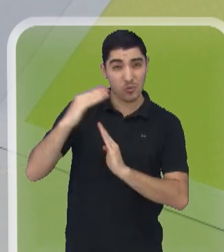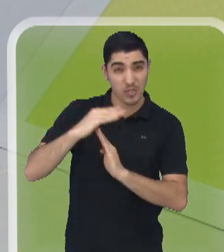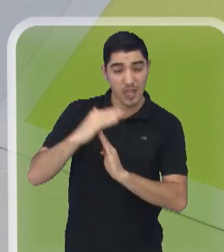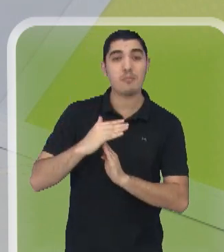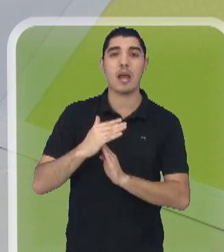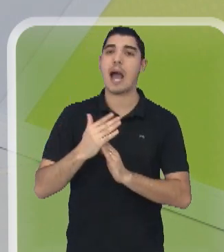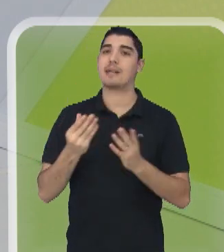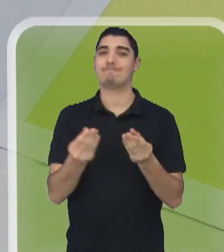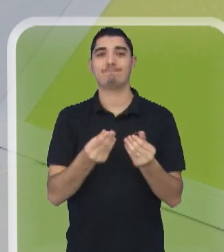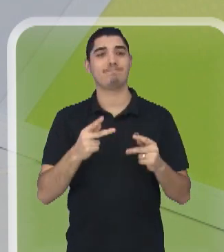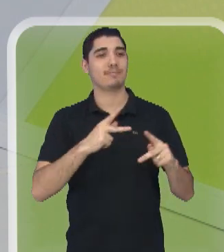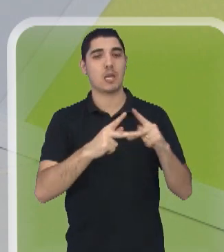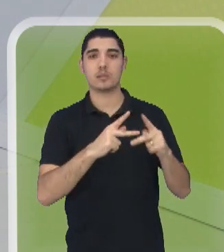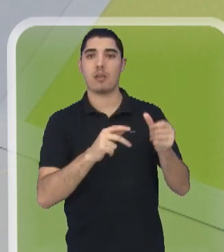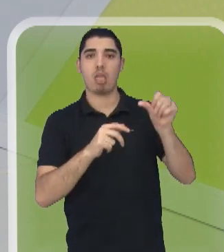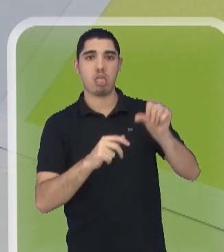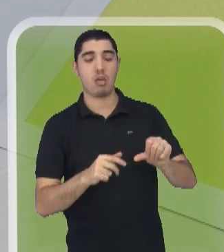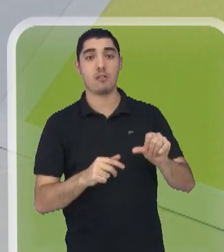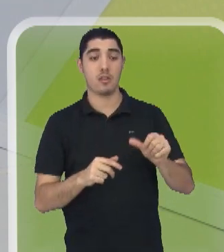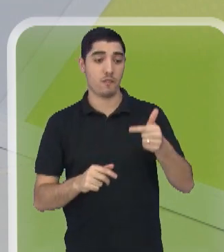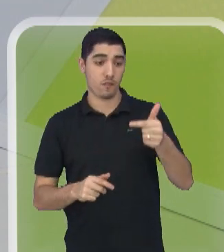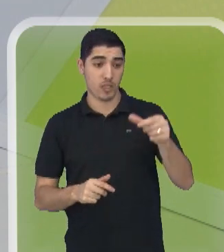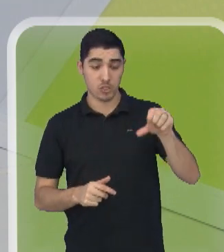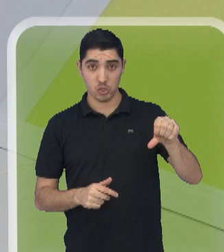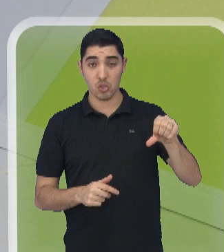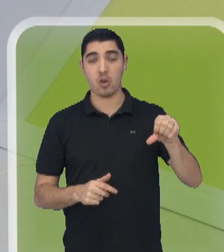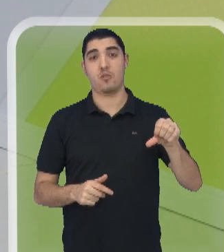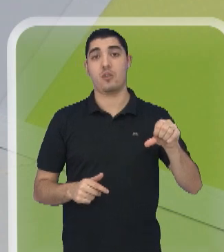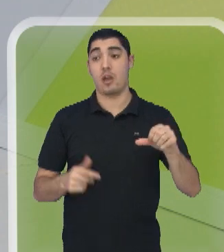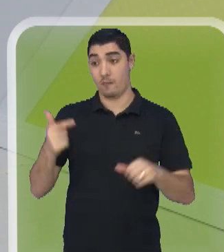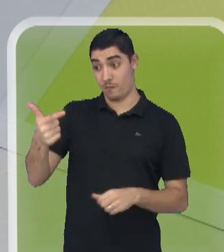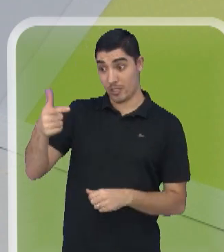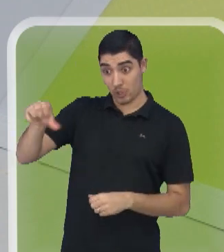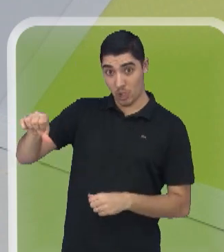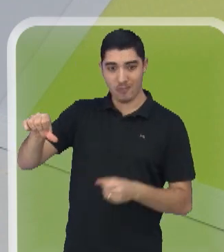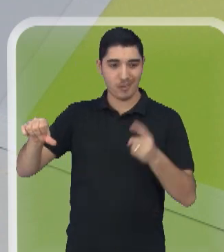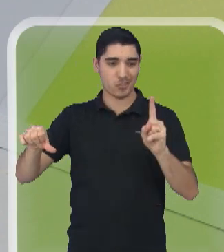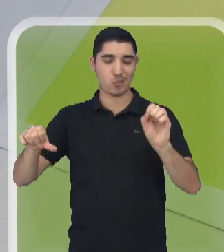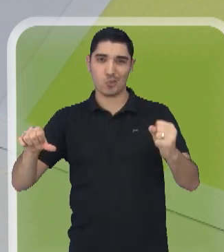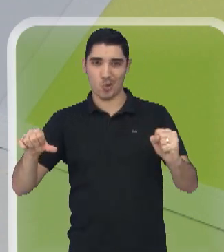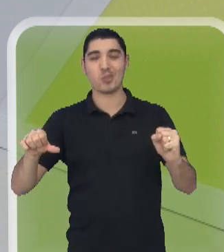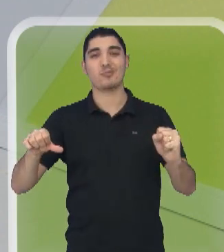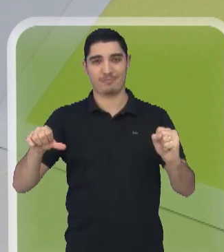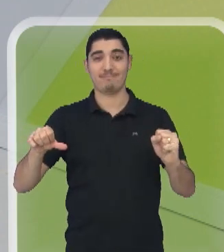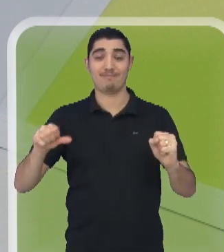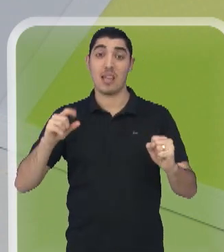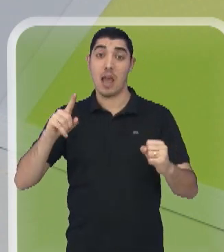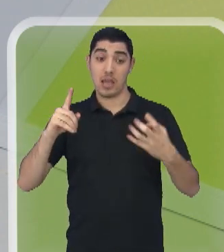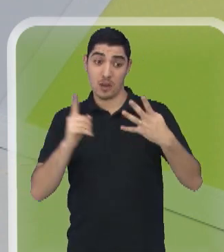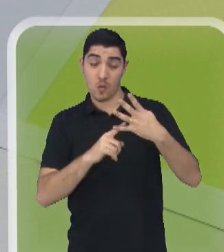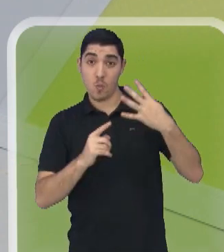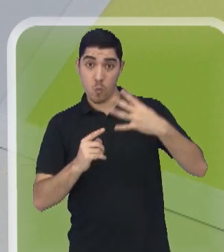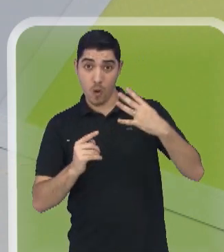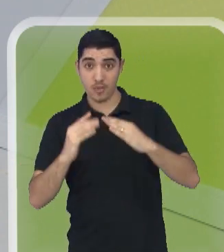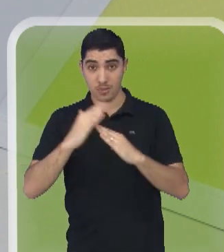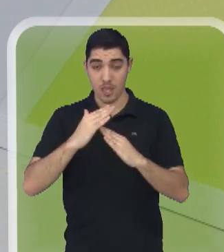desandou a maionese para o São José, 29-18 para a equipe do Minas, levando o jogo para o último quarto,